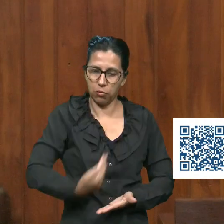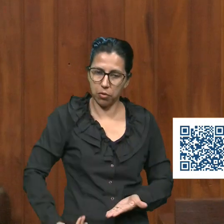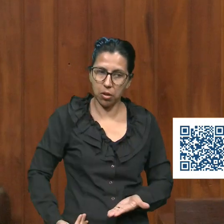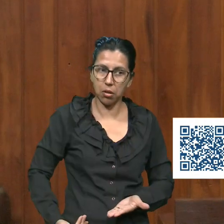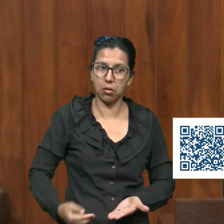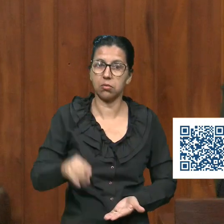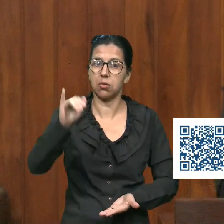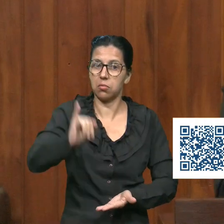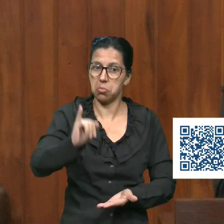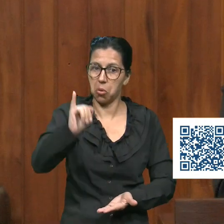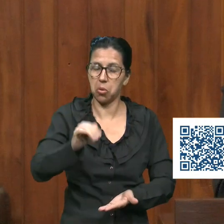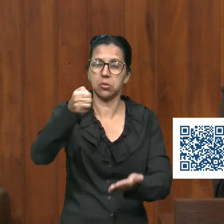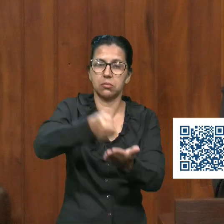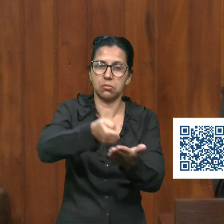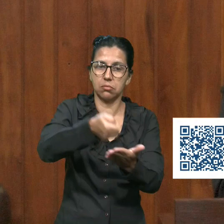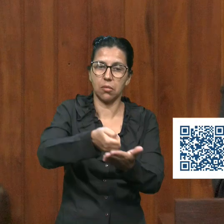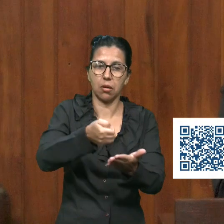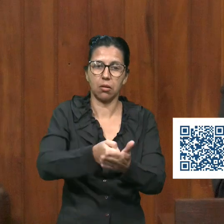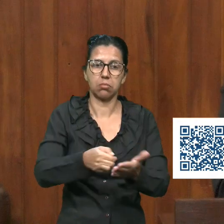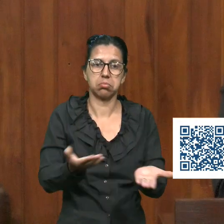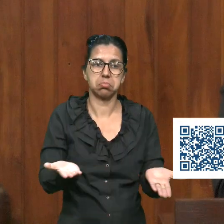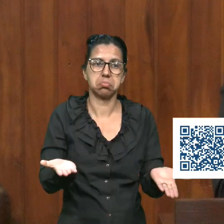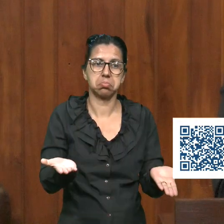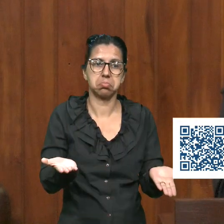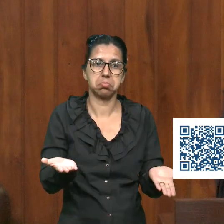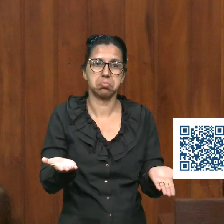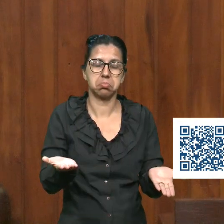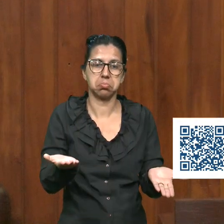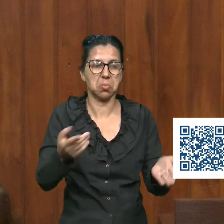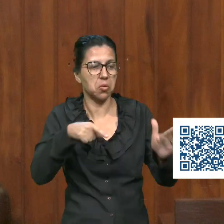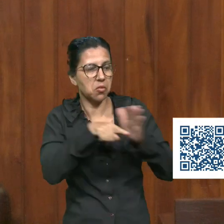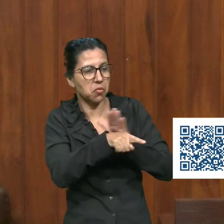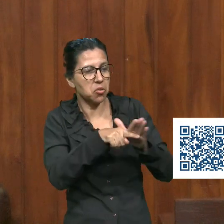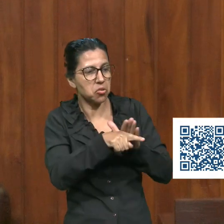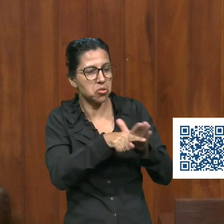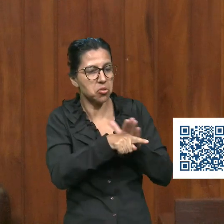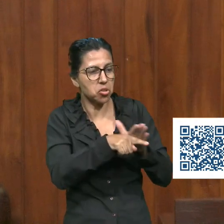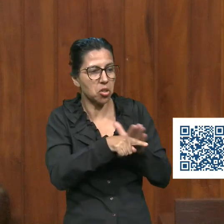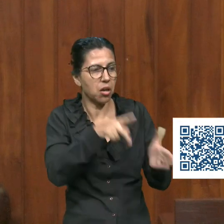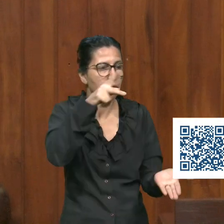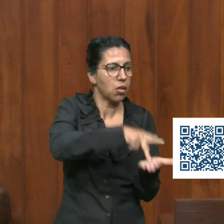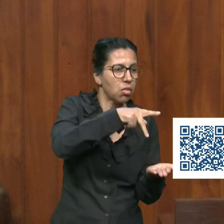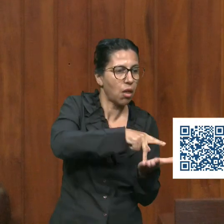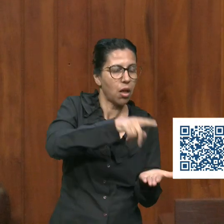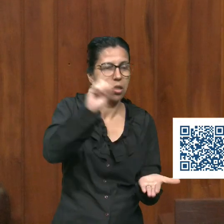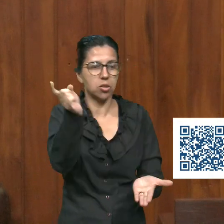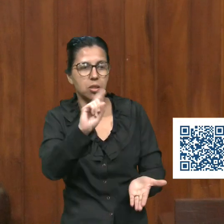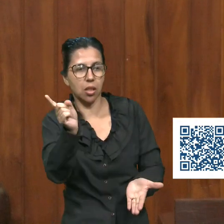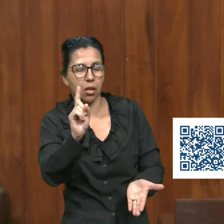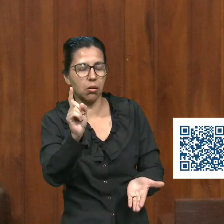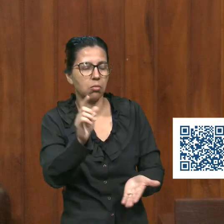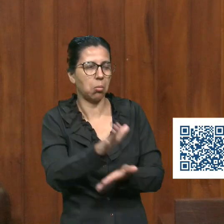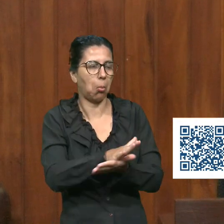dinheiro de impostos. E sequer a gente abriu para investigar se isso é verdade ou não.